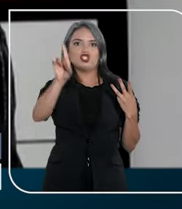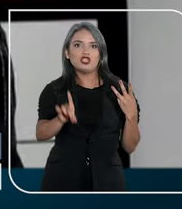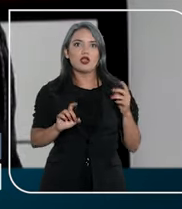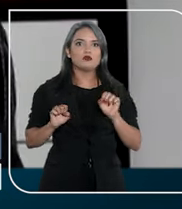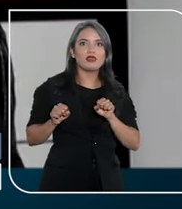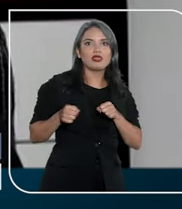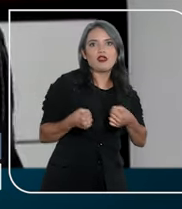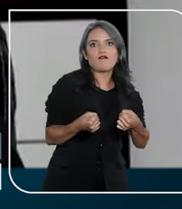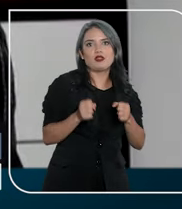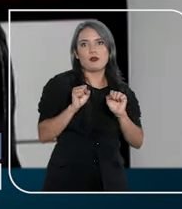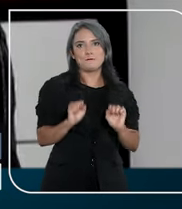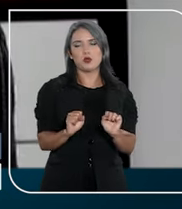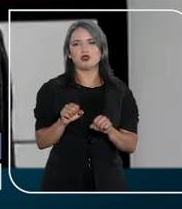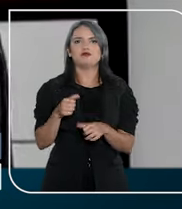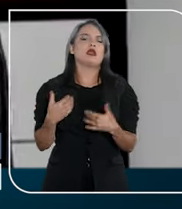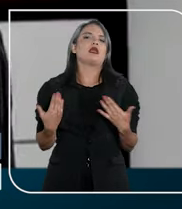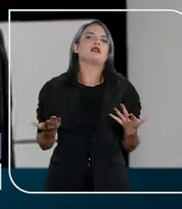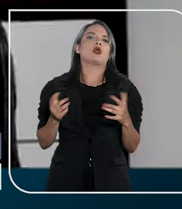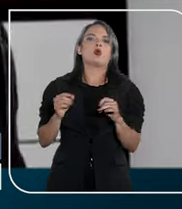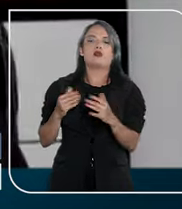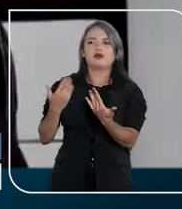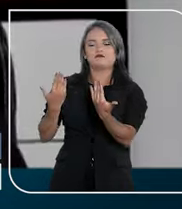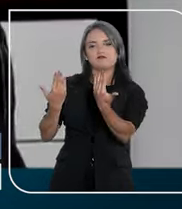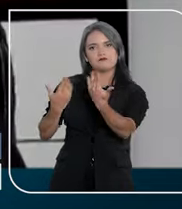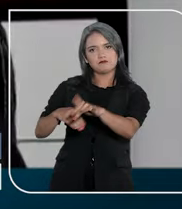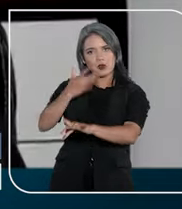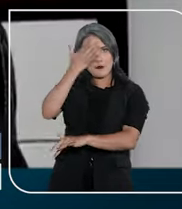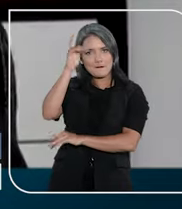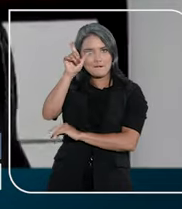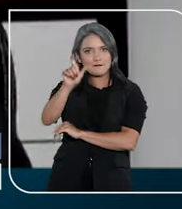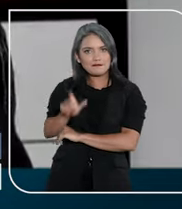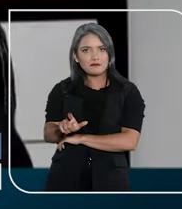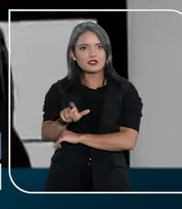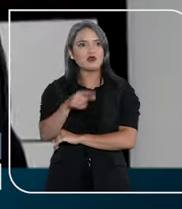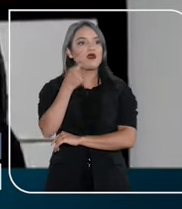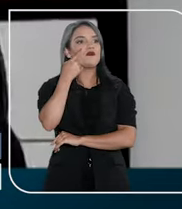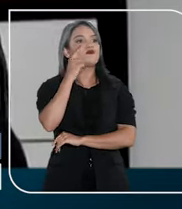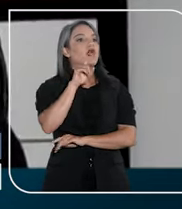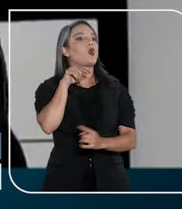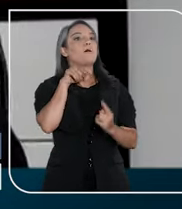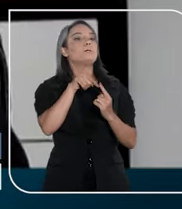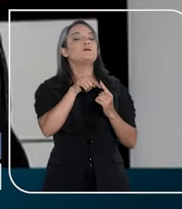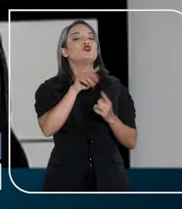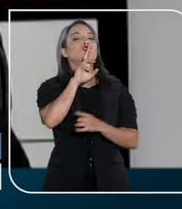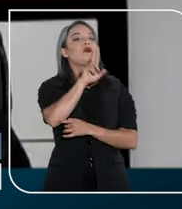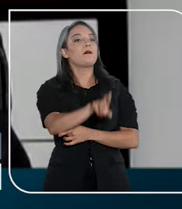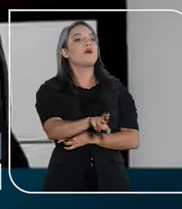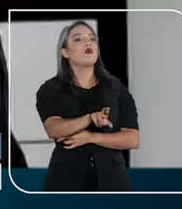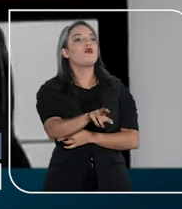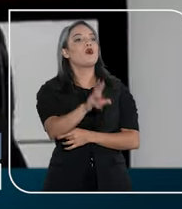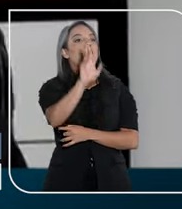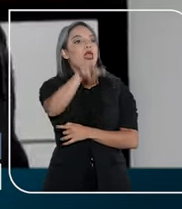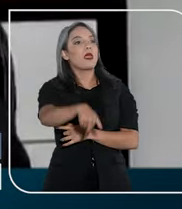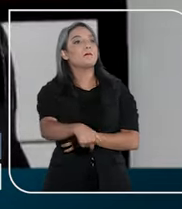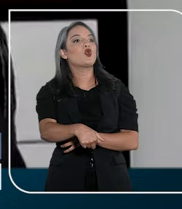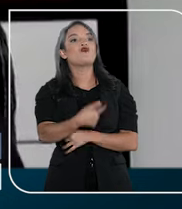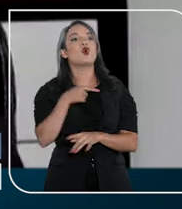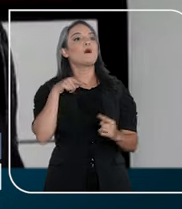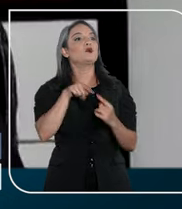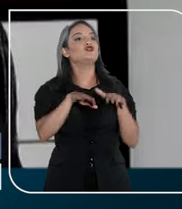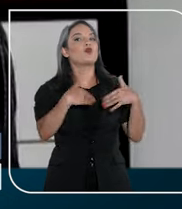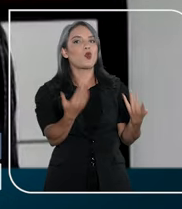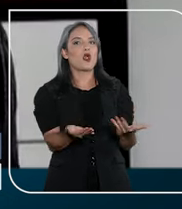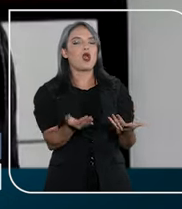acesso, com razões fundamentadas da sua reprovação, para que ele exerça o contraditório e a ampla defesa. Então, feito esse